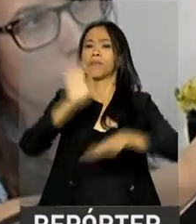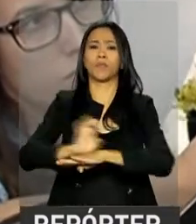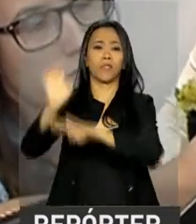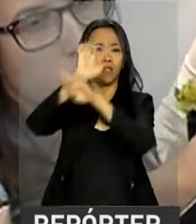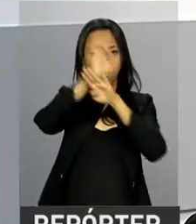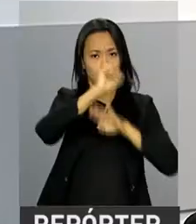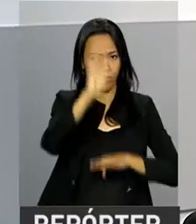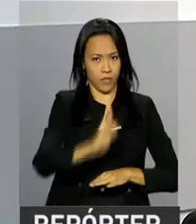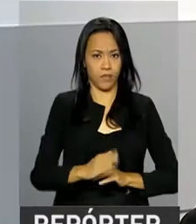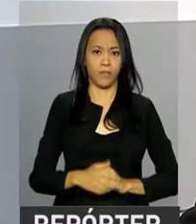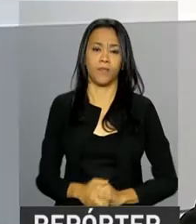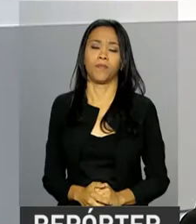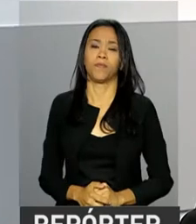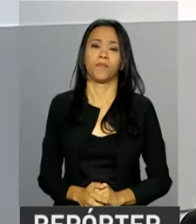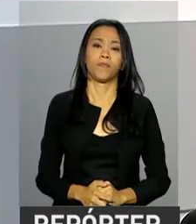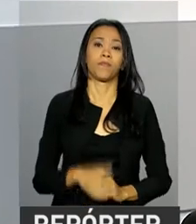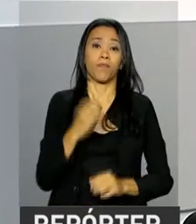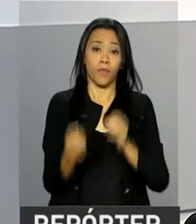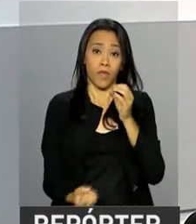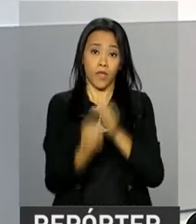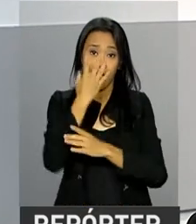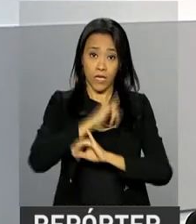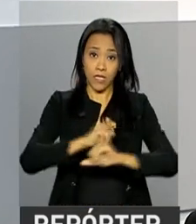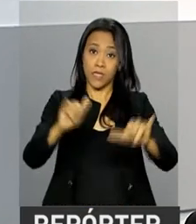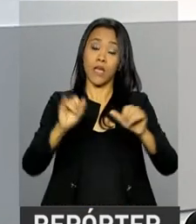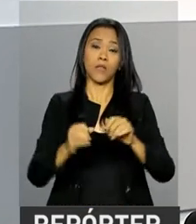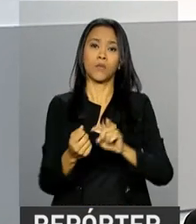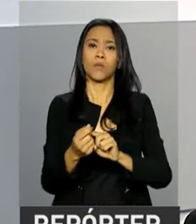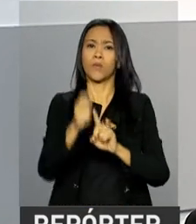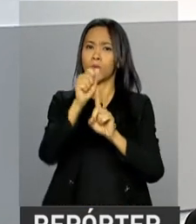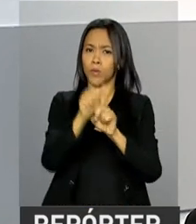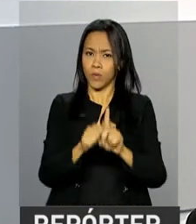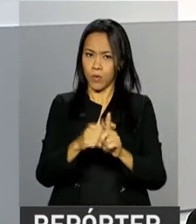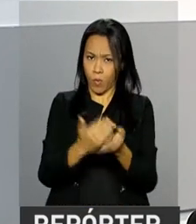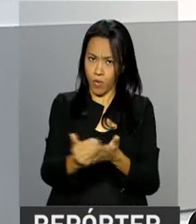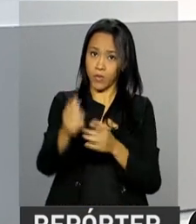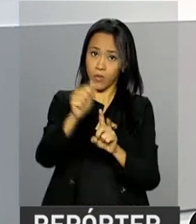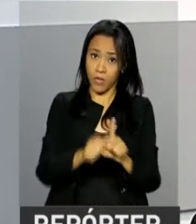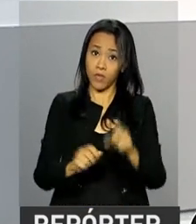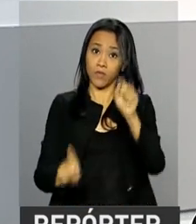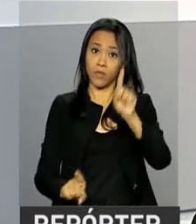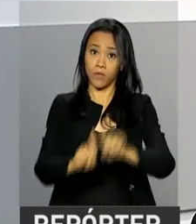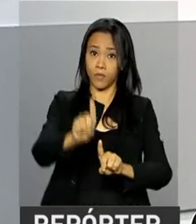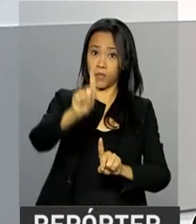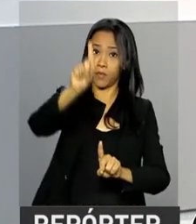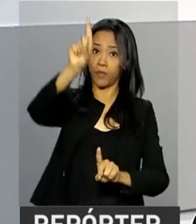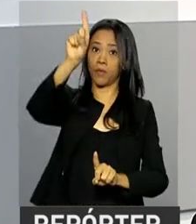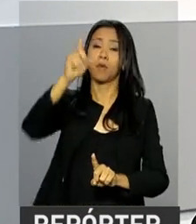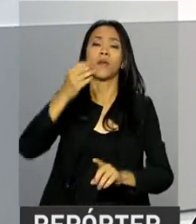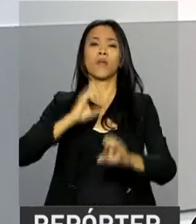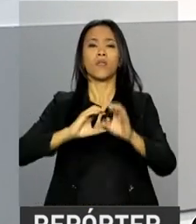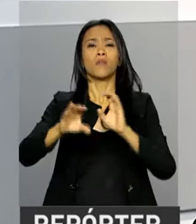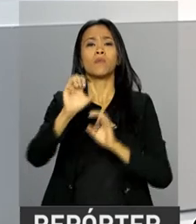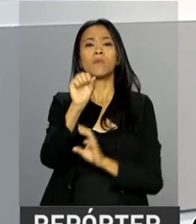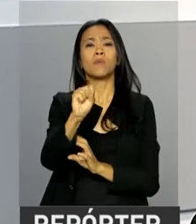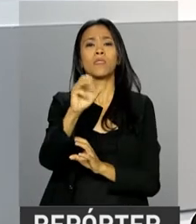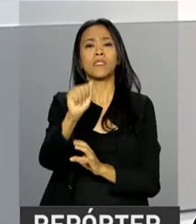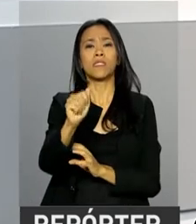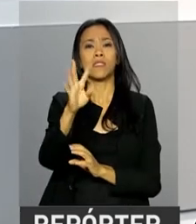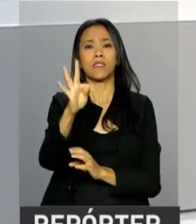do país. Lançado no início do mês, o satélite brasileiro de defesa e comunicações está chegando à